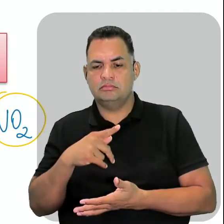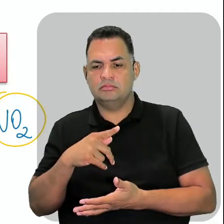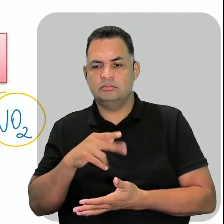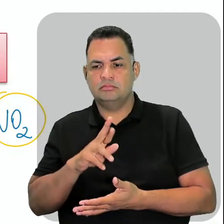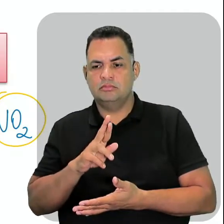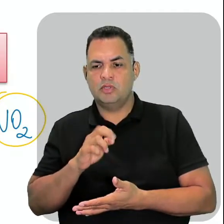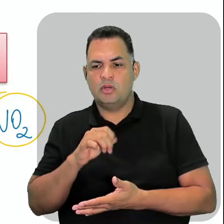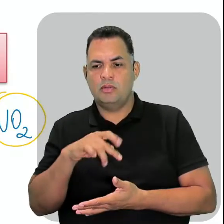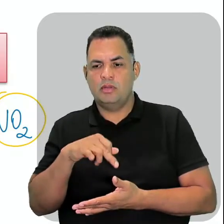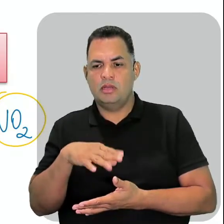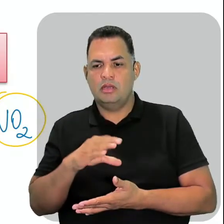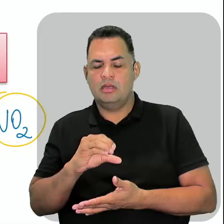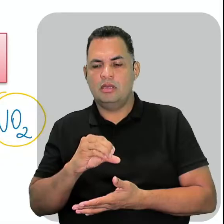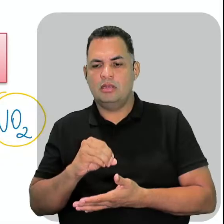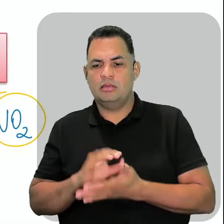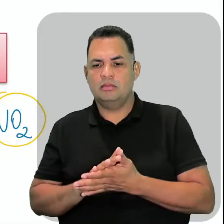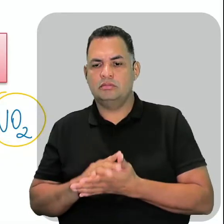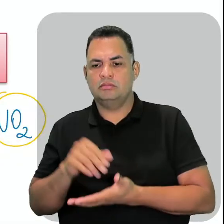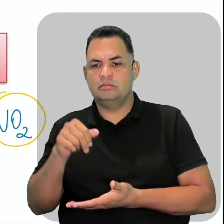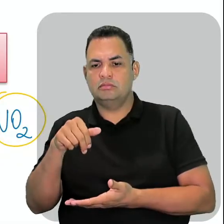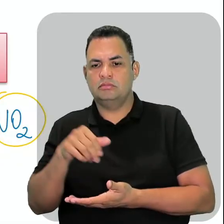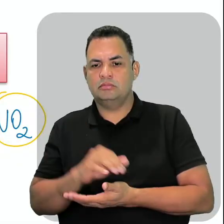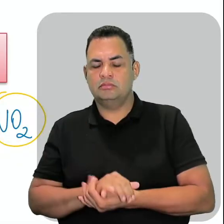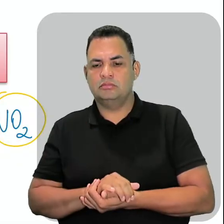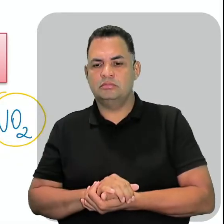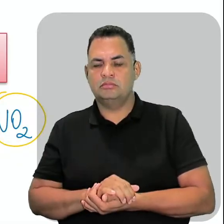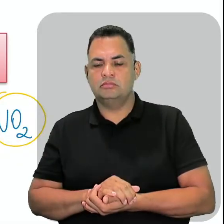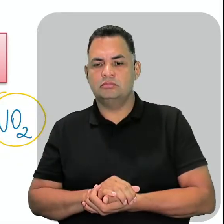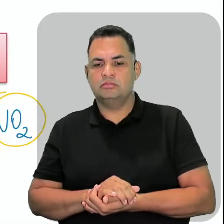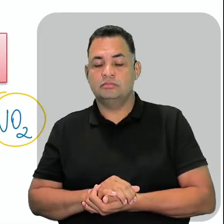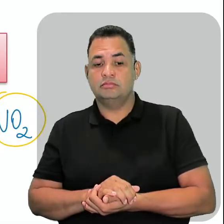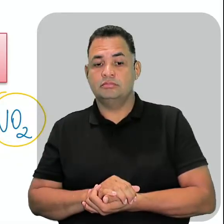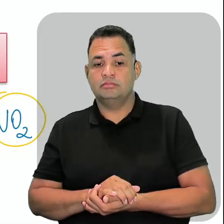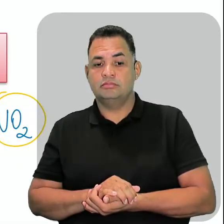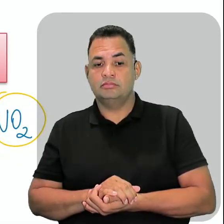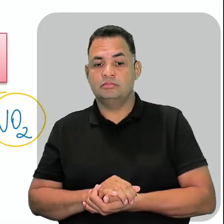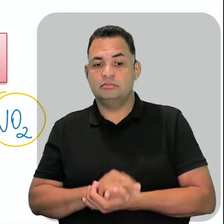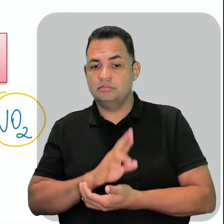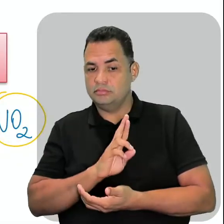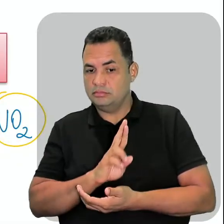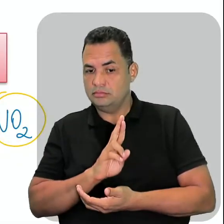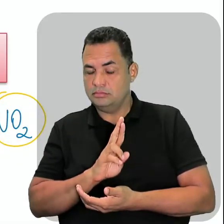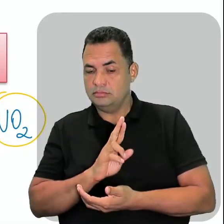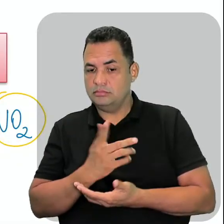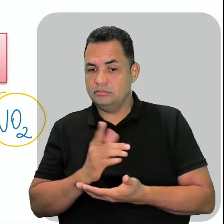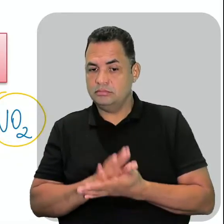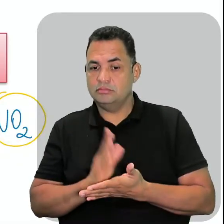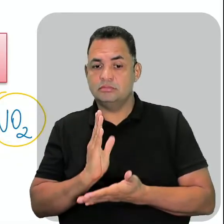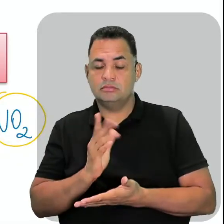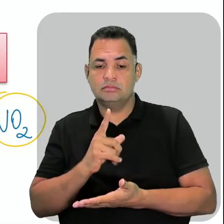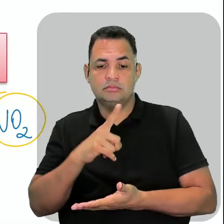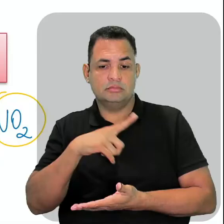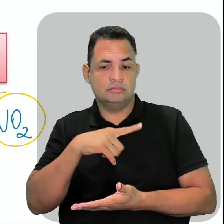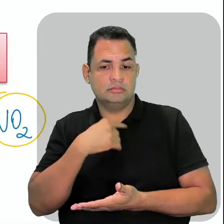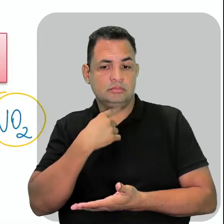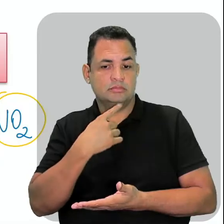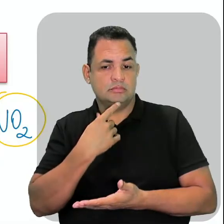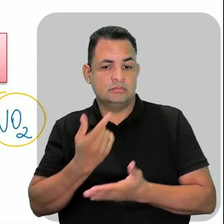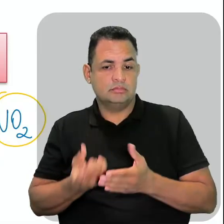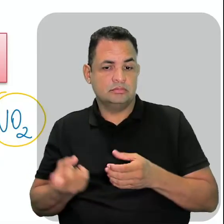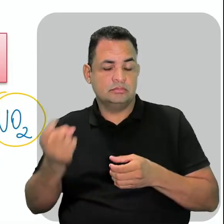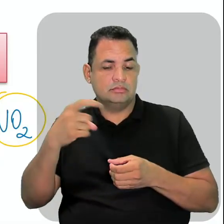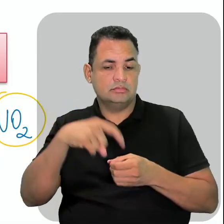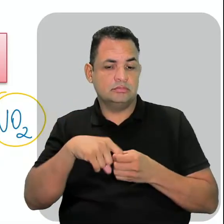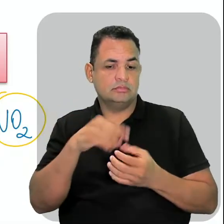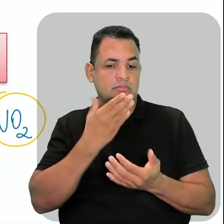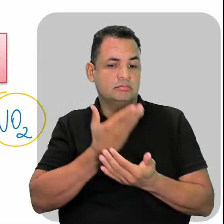nome deste grupo aqui é propil. É um dos radicais. E se você tiver alguma dúvida, volta lá na nossa